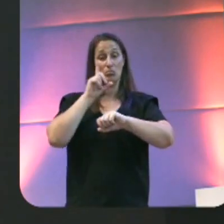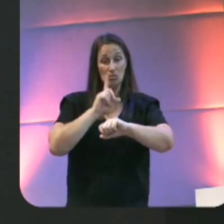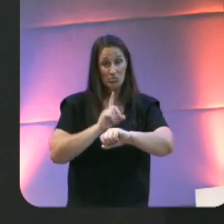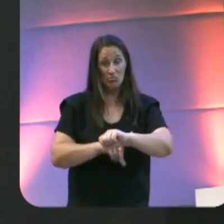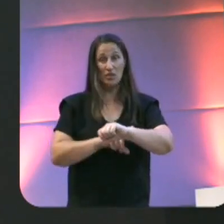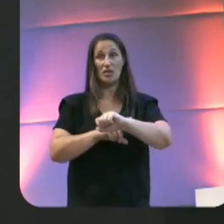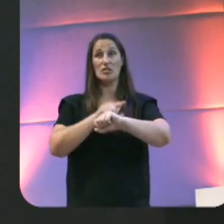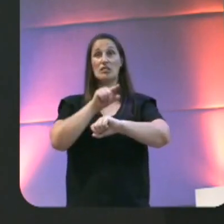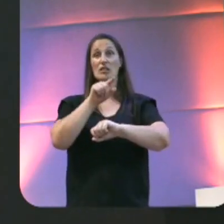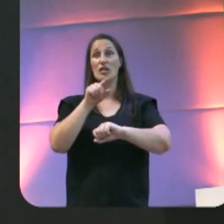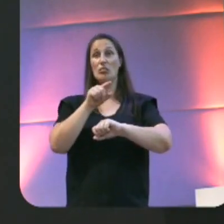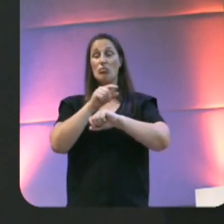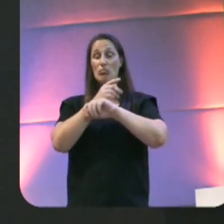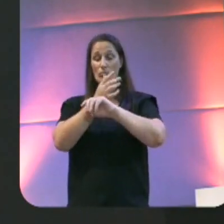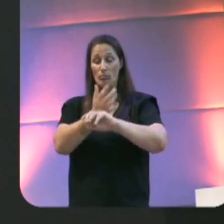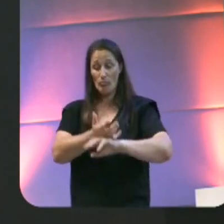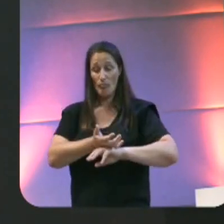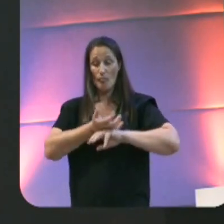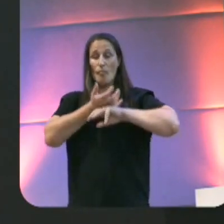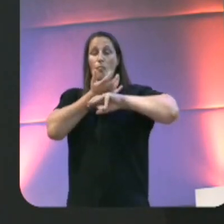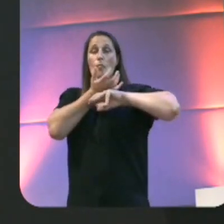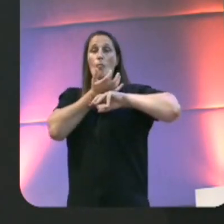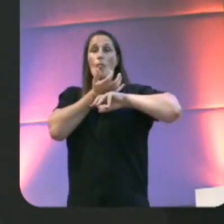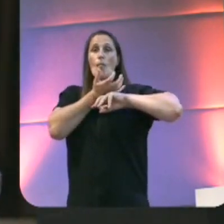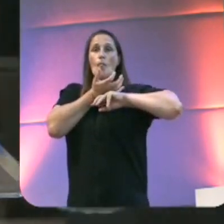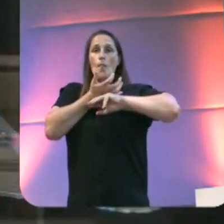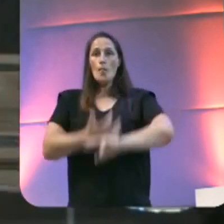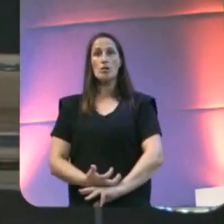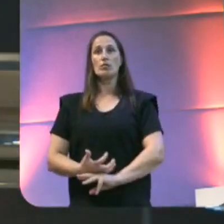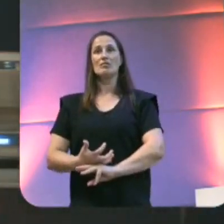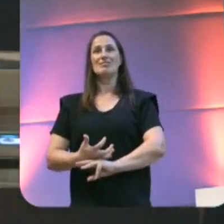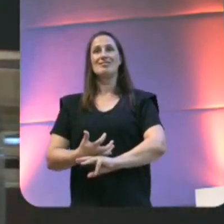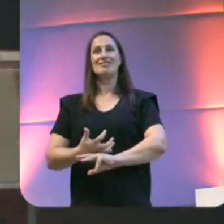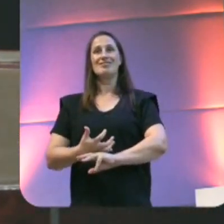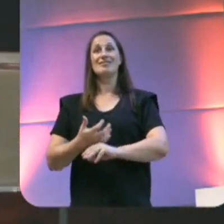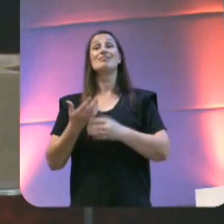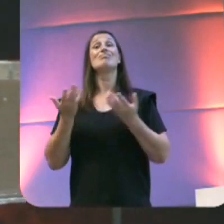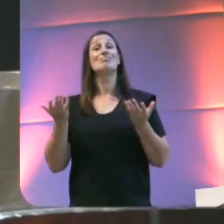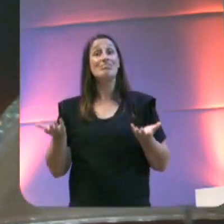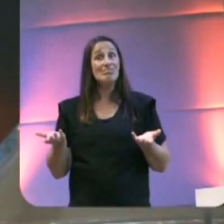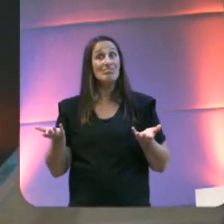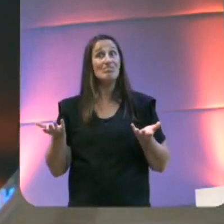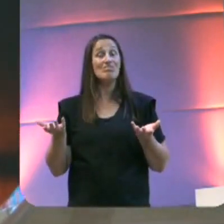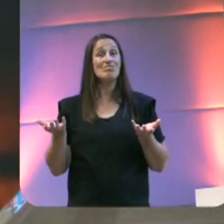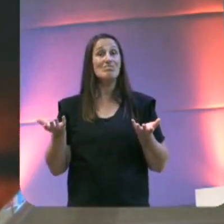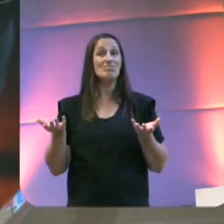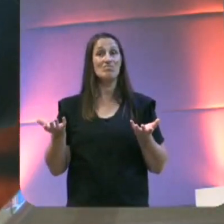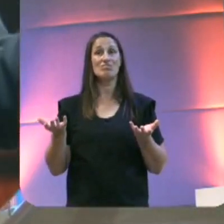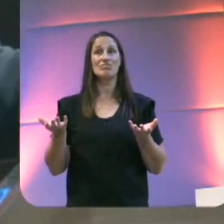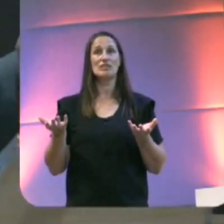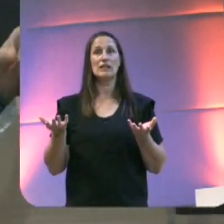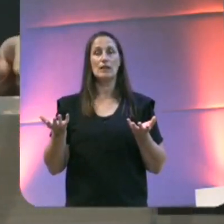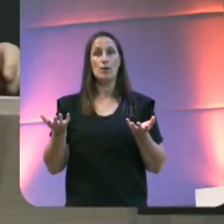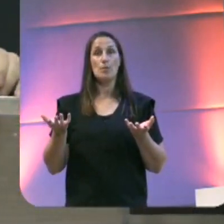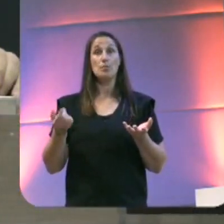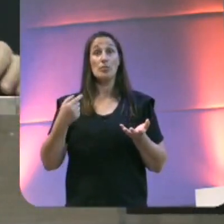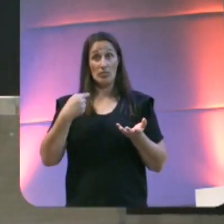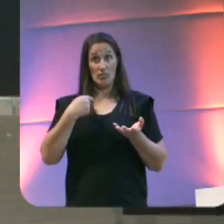o que você tem. Essa semana eu estava relendo sobre